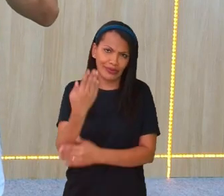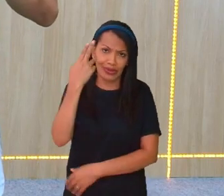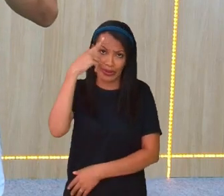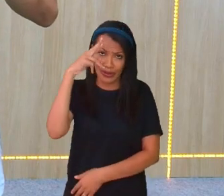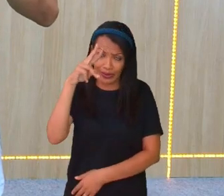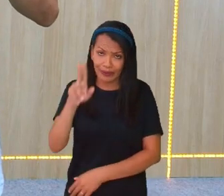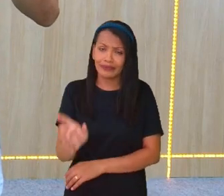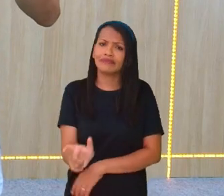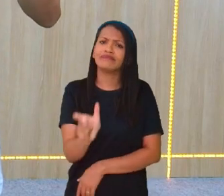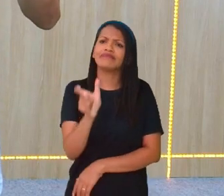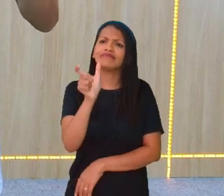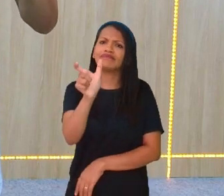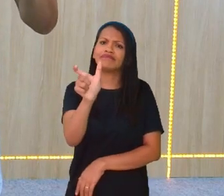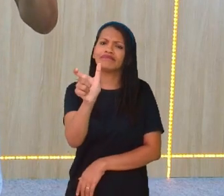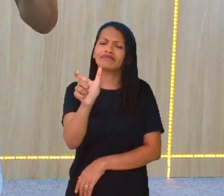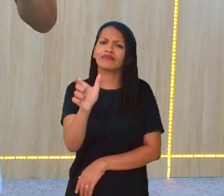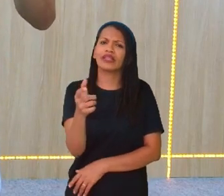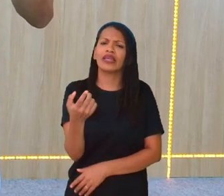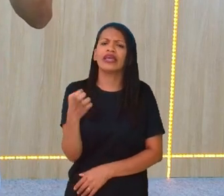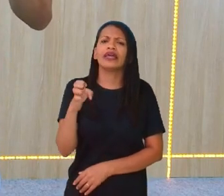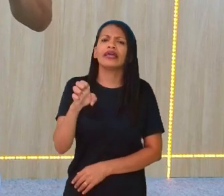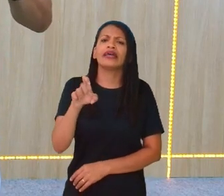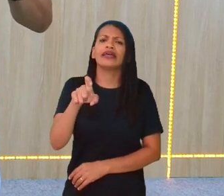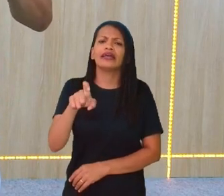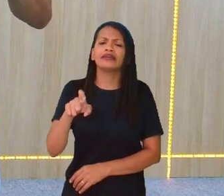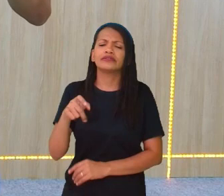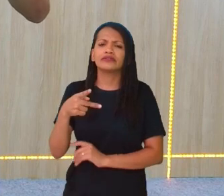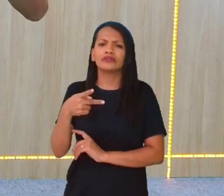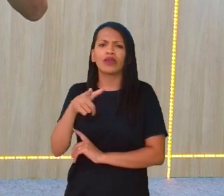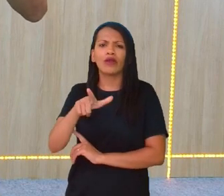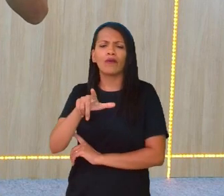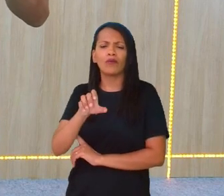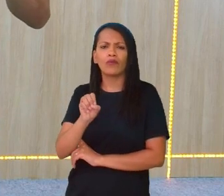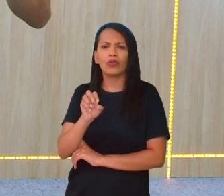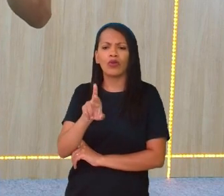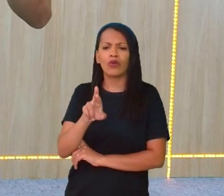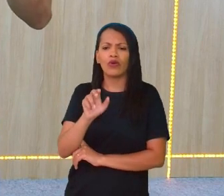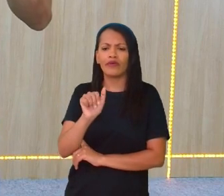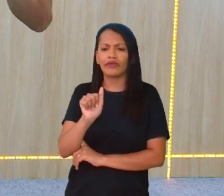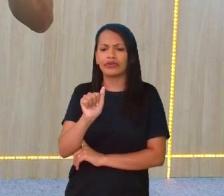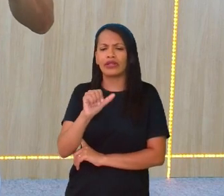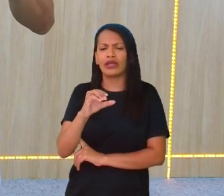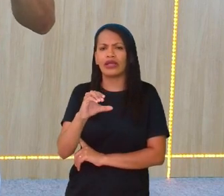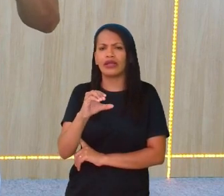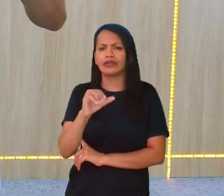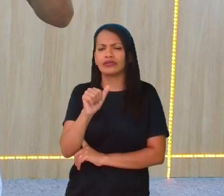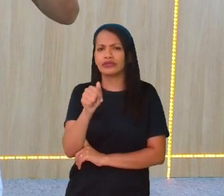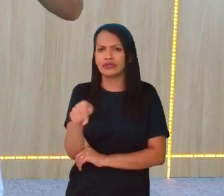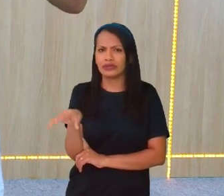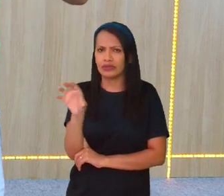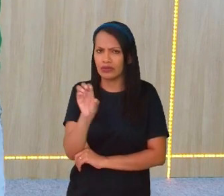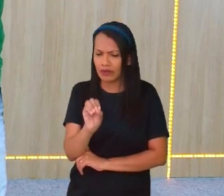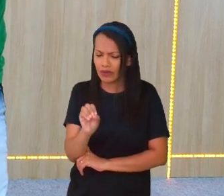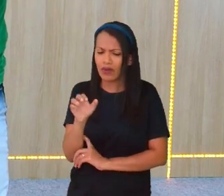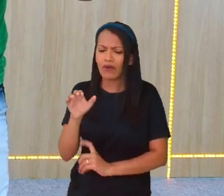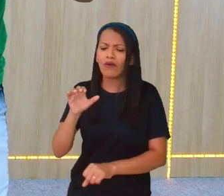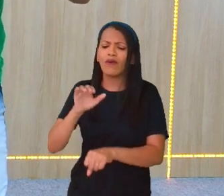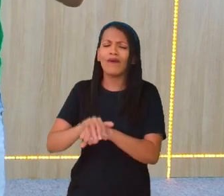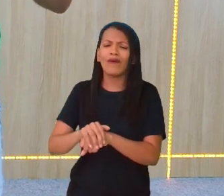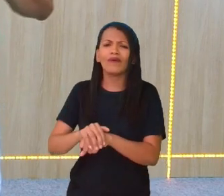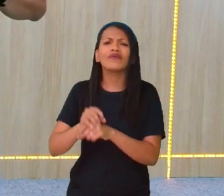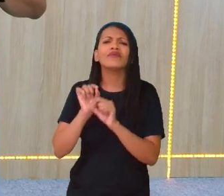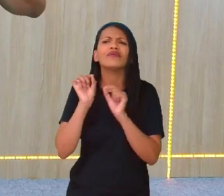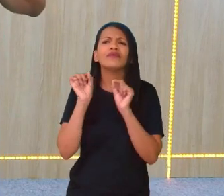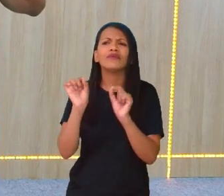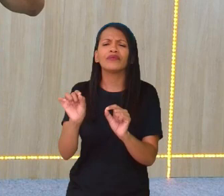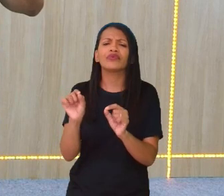palavra exploração. Colônia só tinha uma finalidade, exploração.